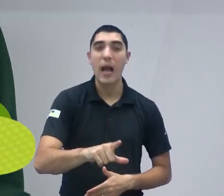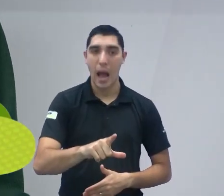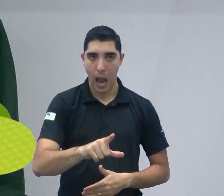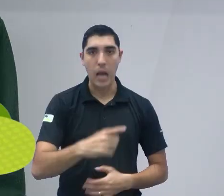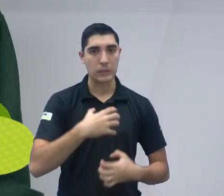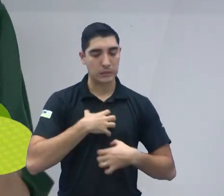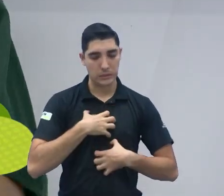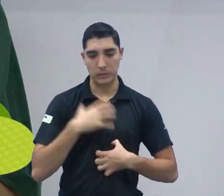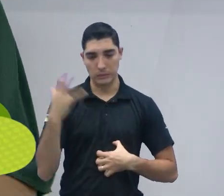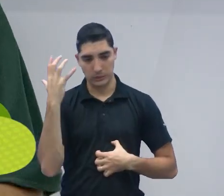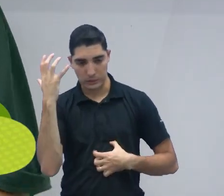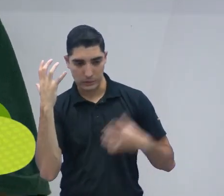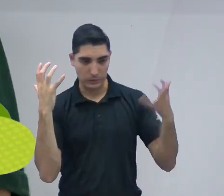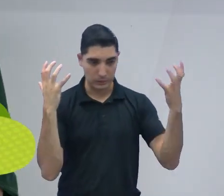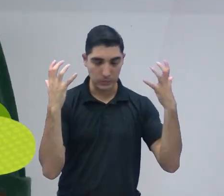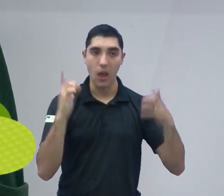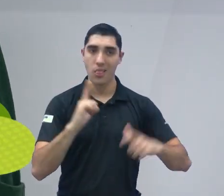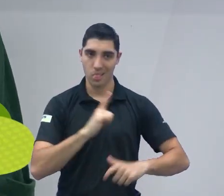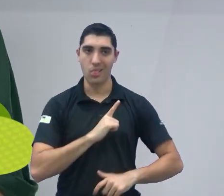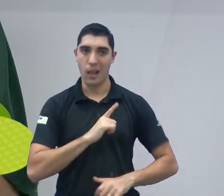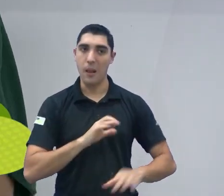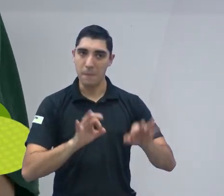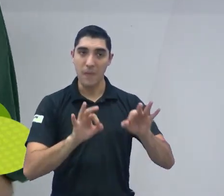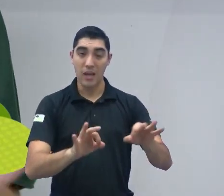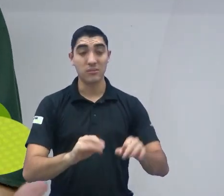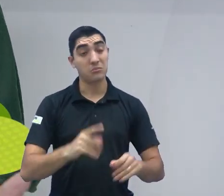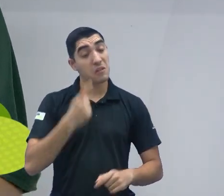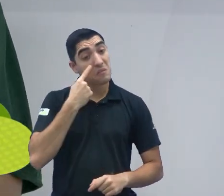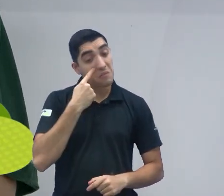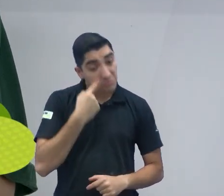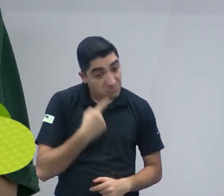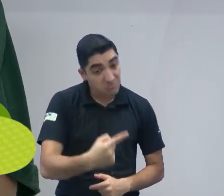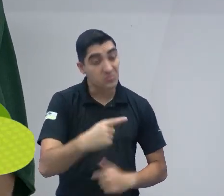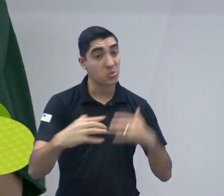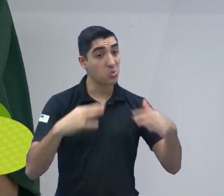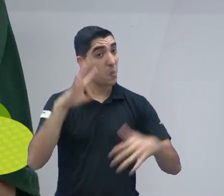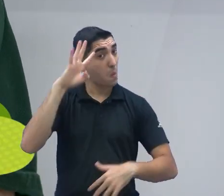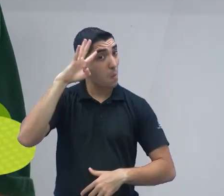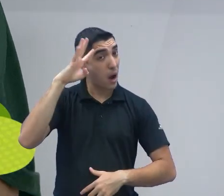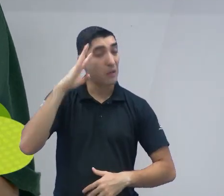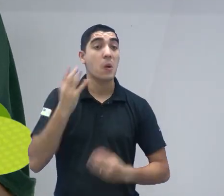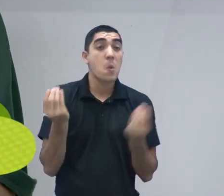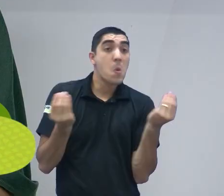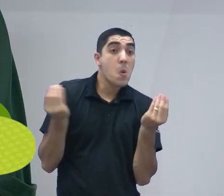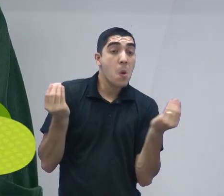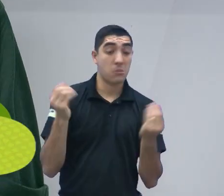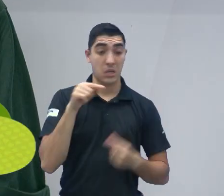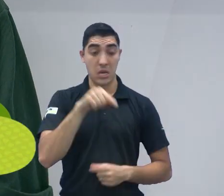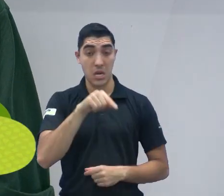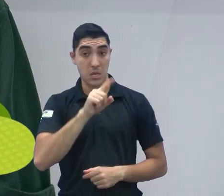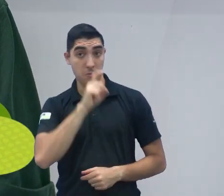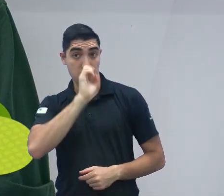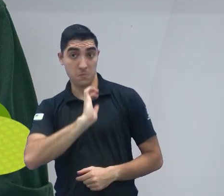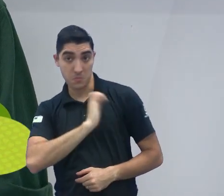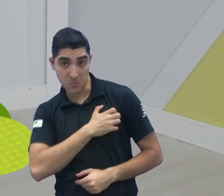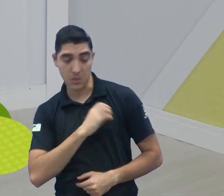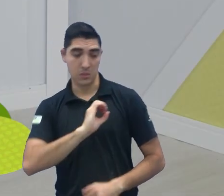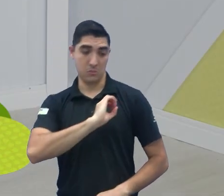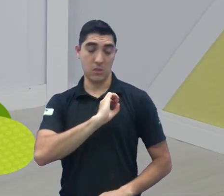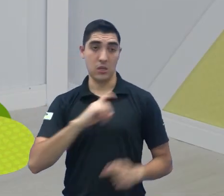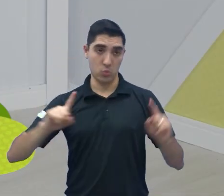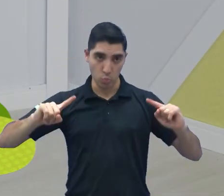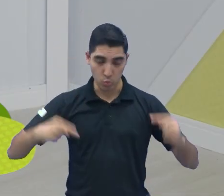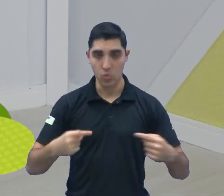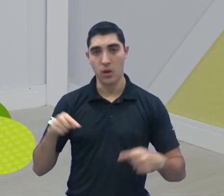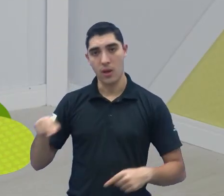está pressionado de fato, mas esse jogo vai definir de vez qual será a expectativa, a perspectiva do futuro do Marcelo Marelli. 2 pontos em